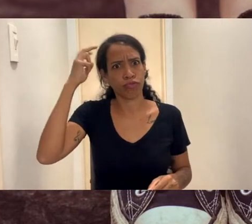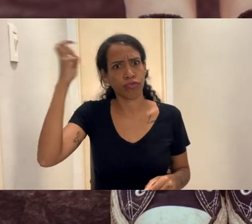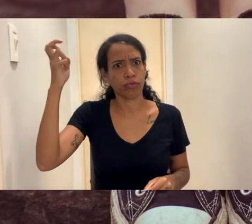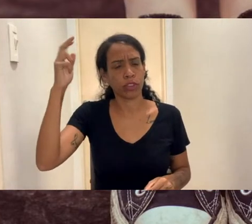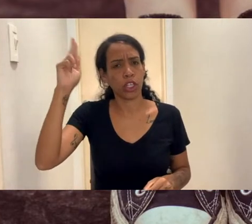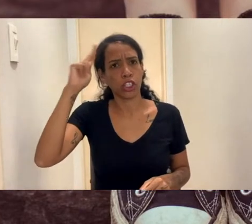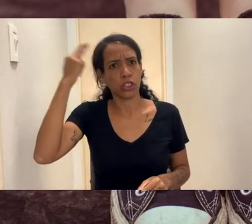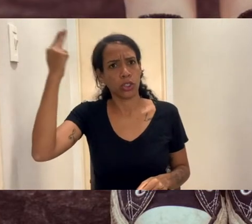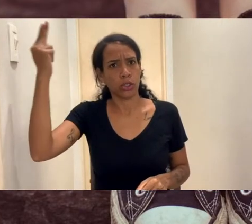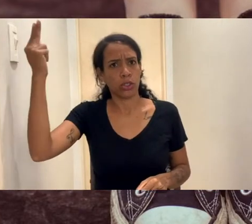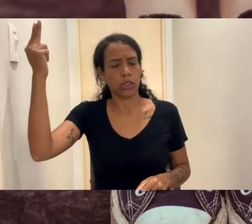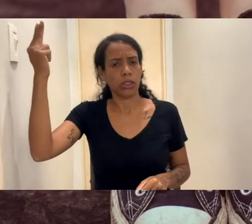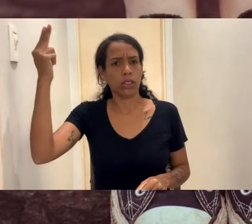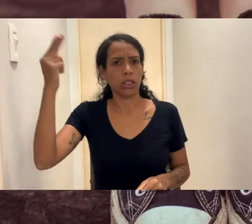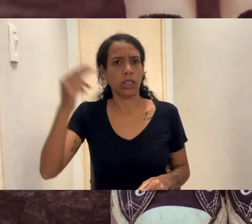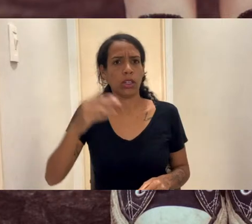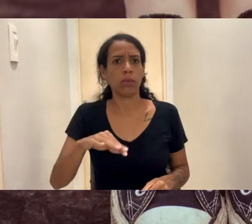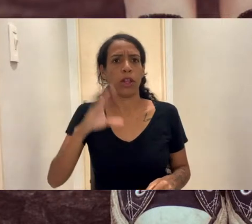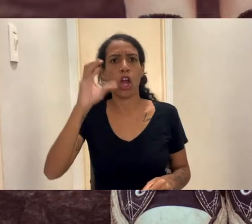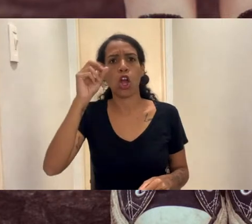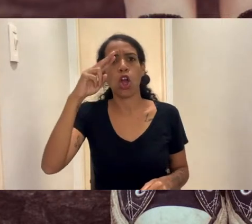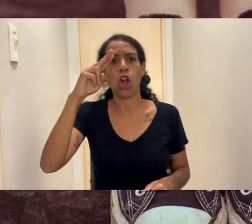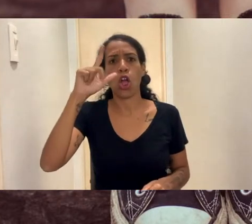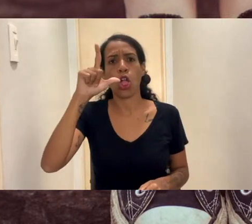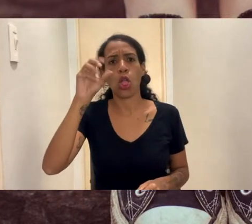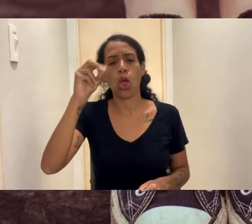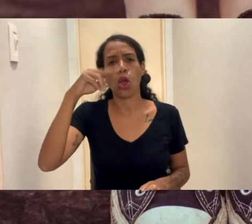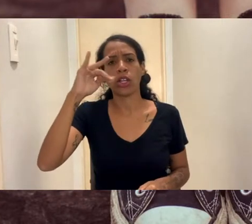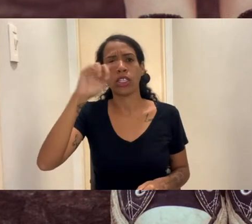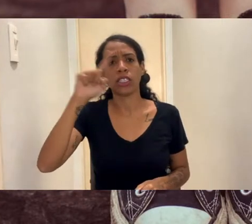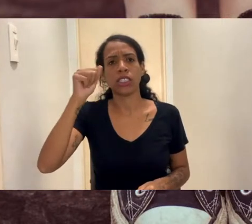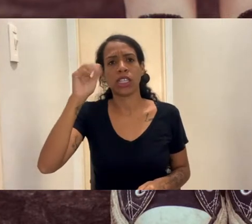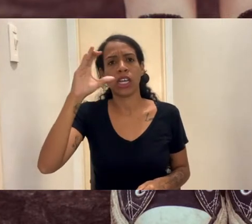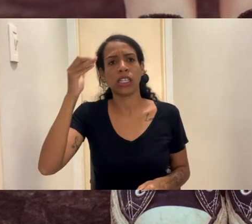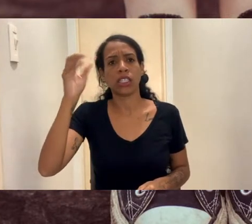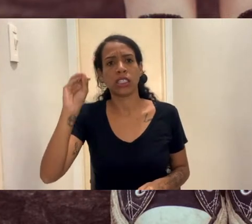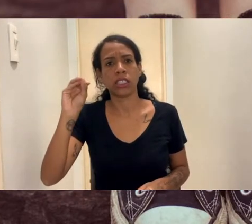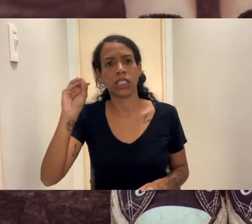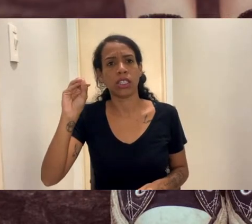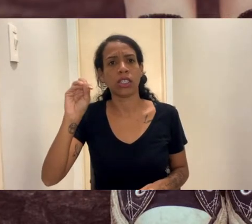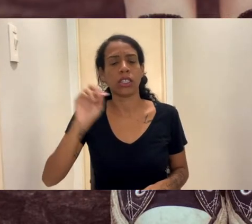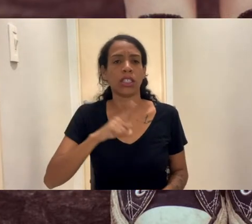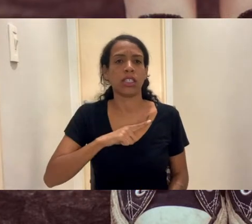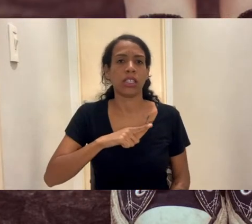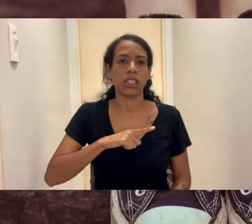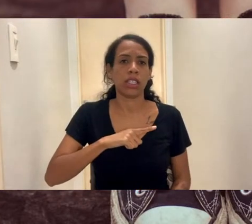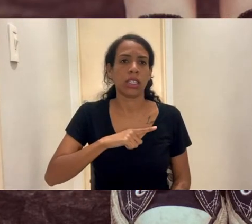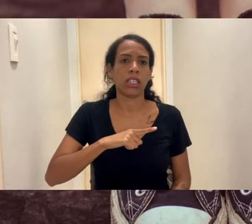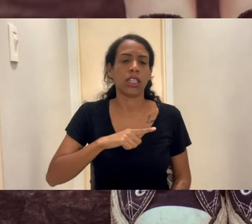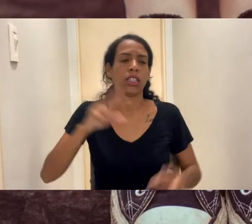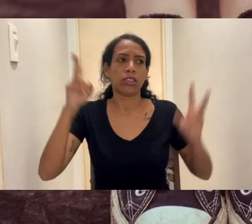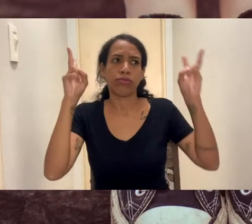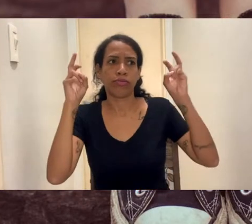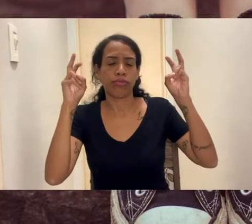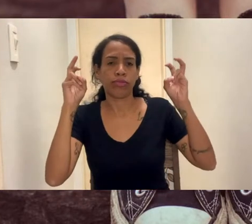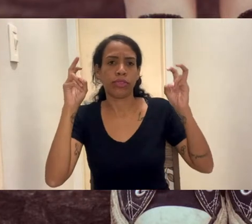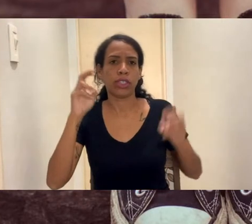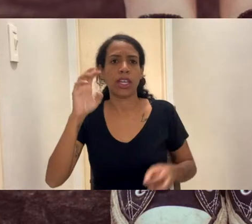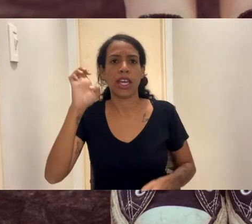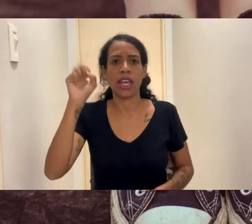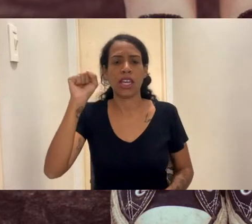né, pela colonização, que se estrutura historicamente pela questão escravocrata, pela